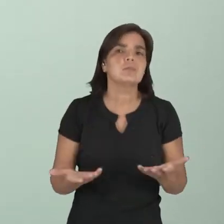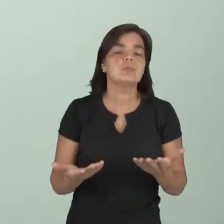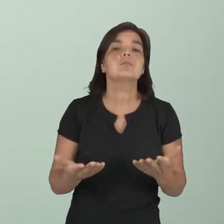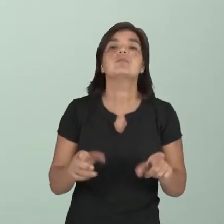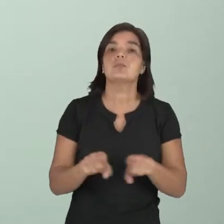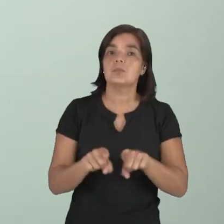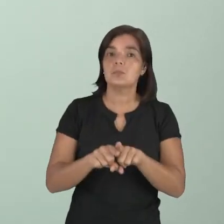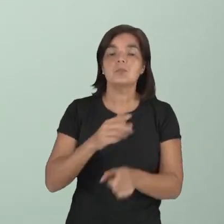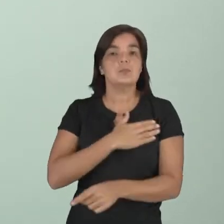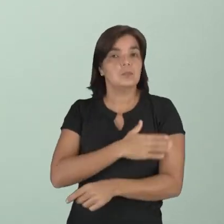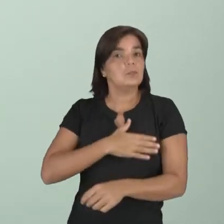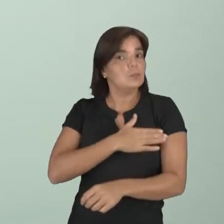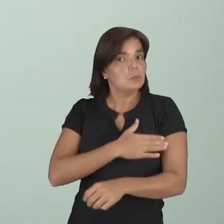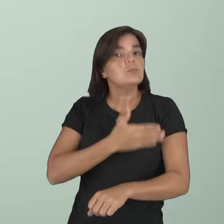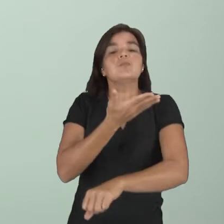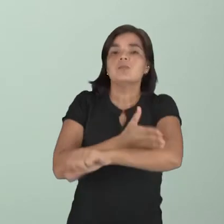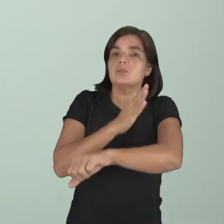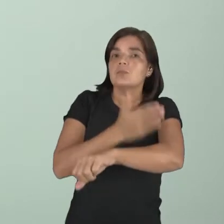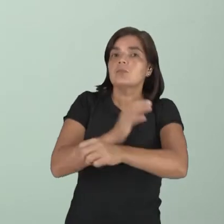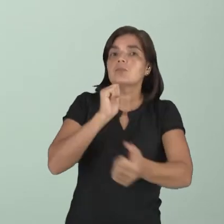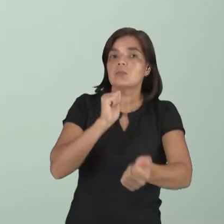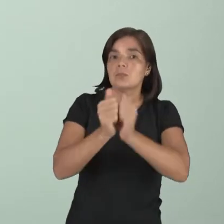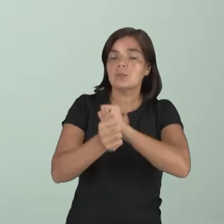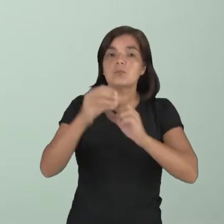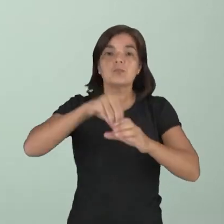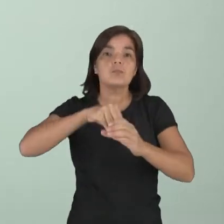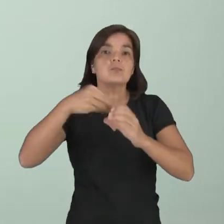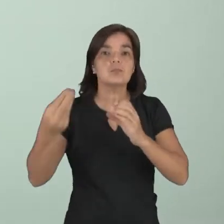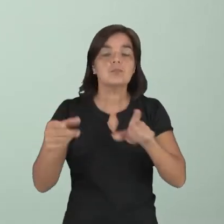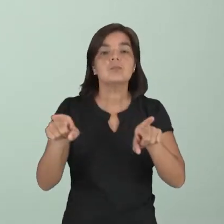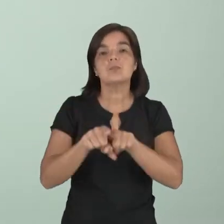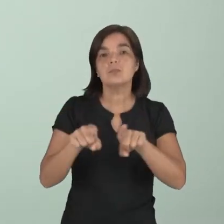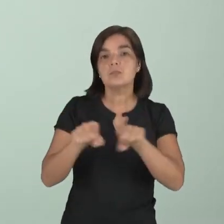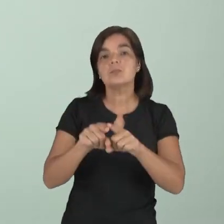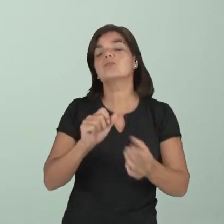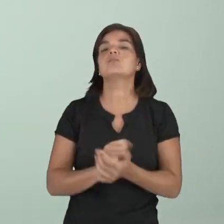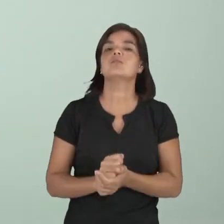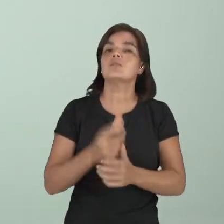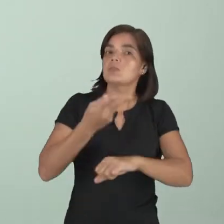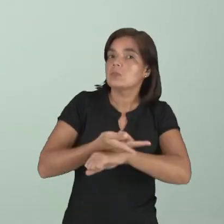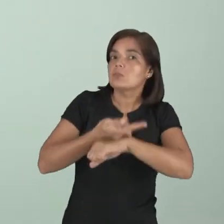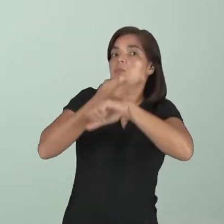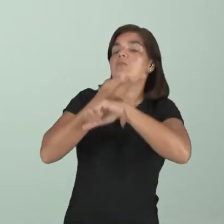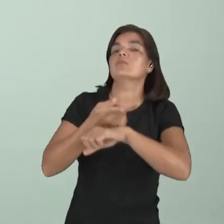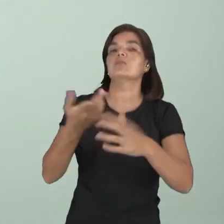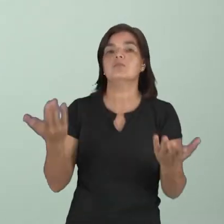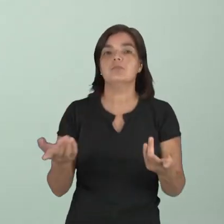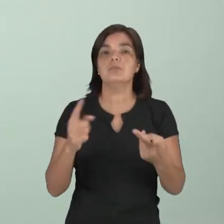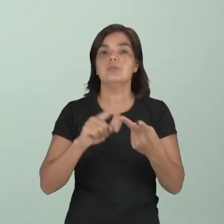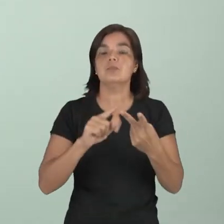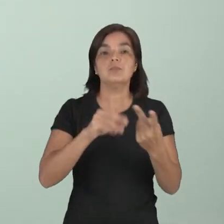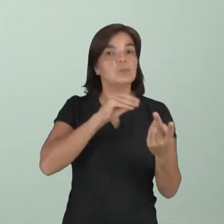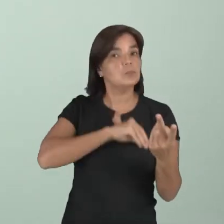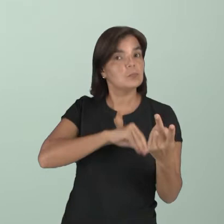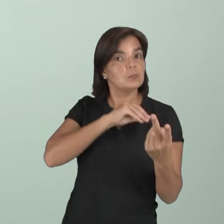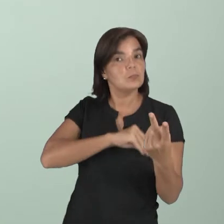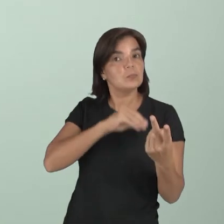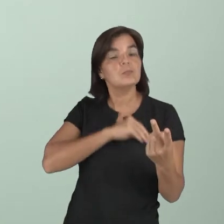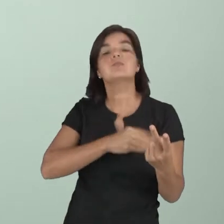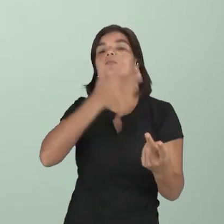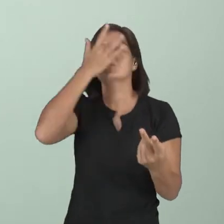a satisfação da prática esportiva. E os fatores externos seriam as questões da premiação, remuneração